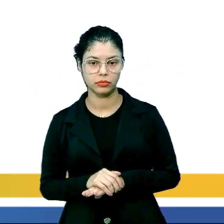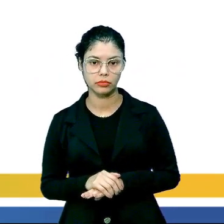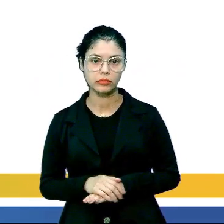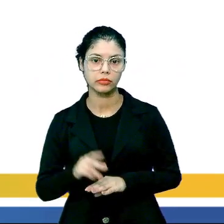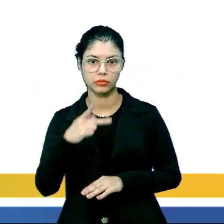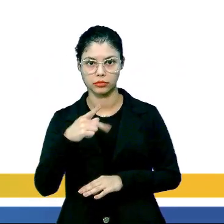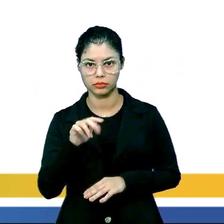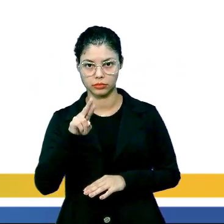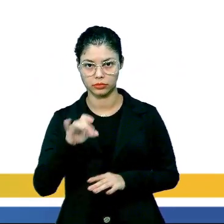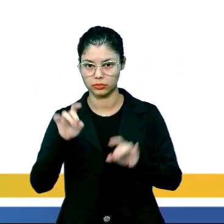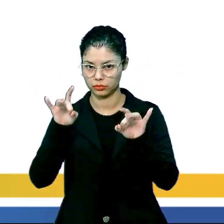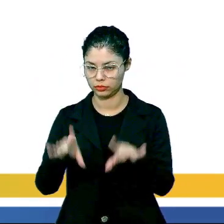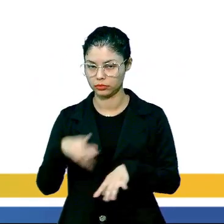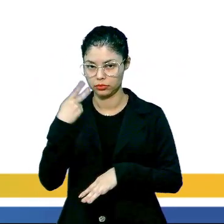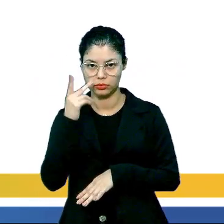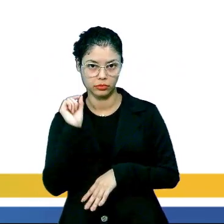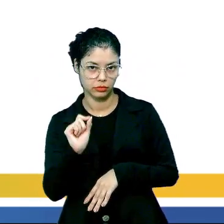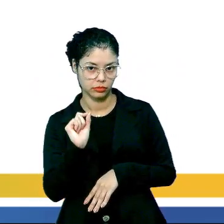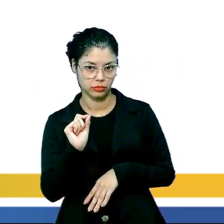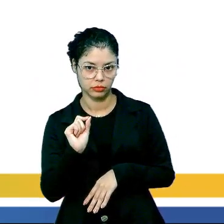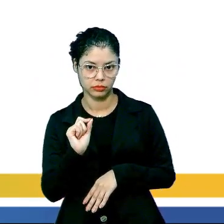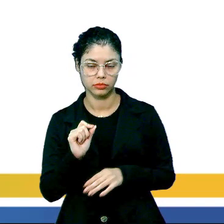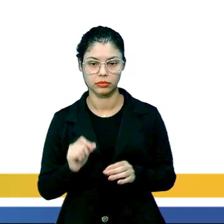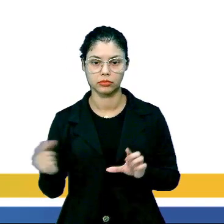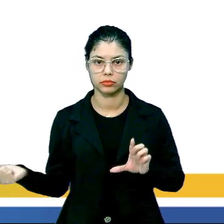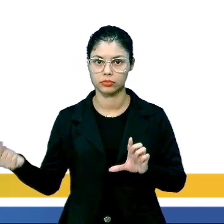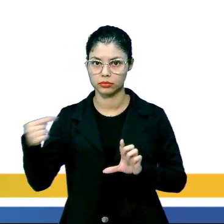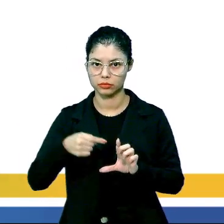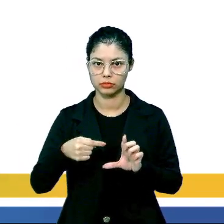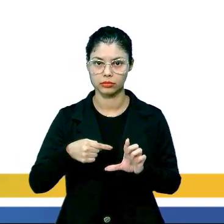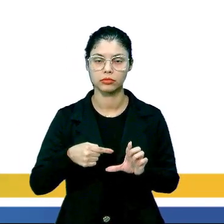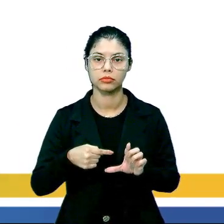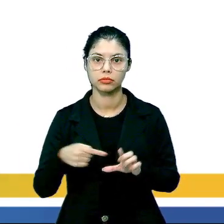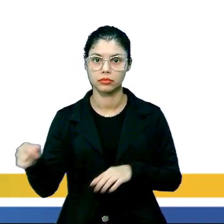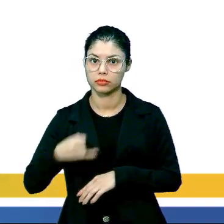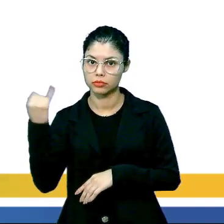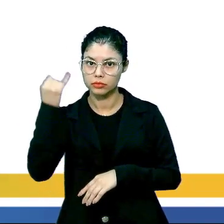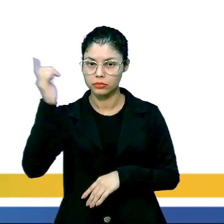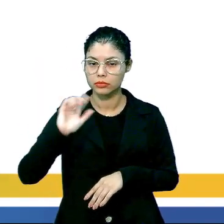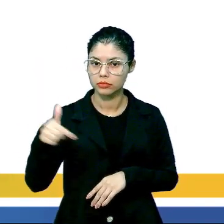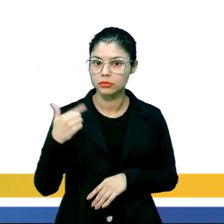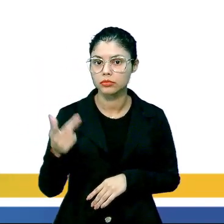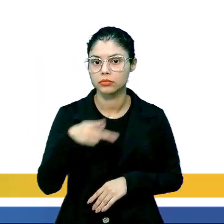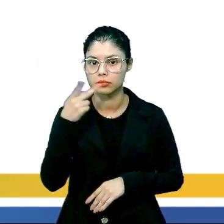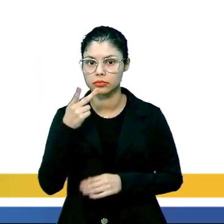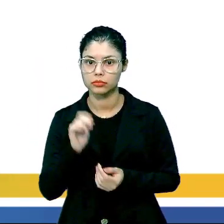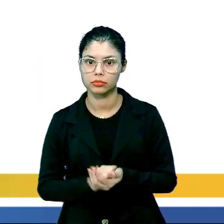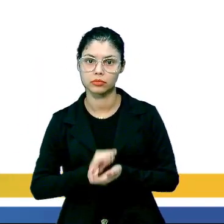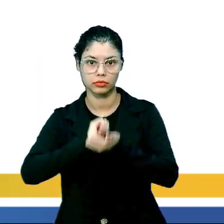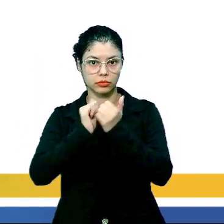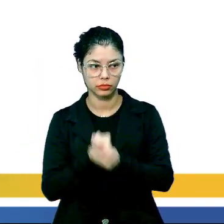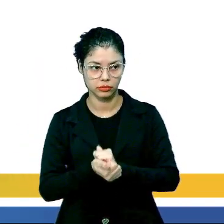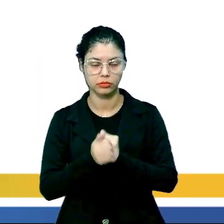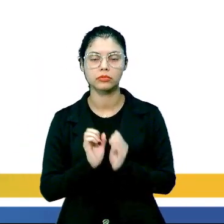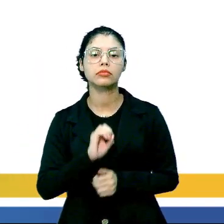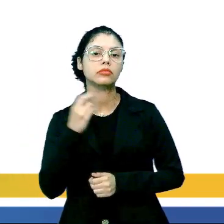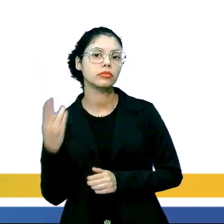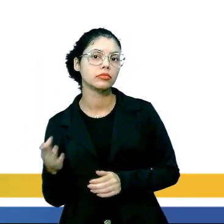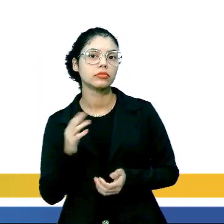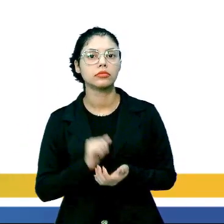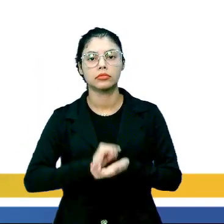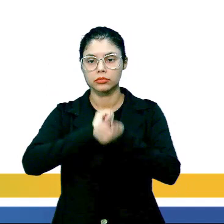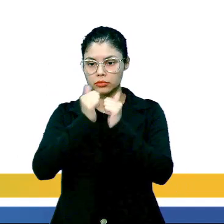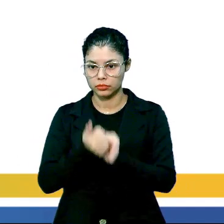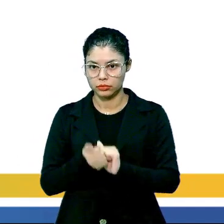no penúltimo bloco, ele vai falar da manchete principal, e depois ele vai falar de esporte. Ou seja, falar